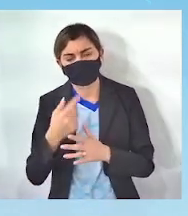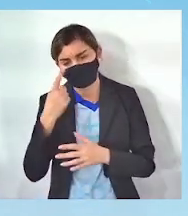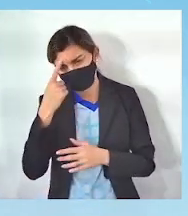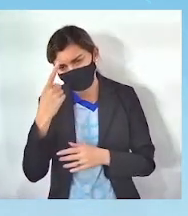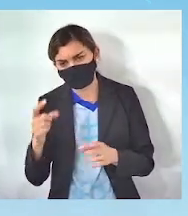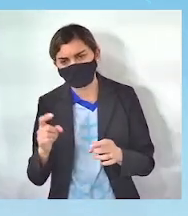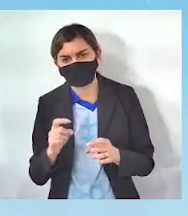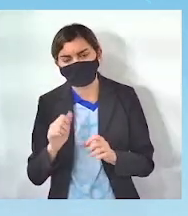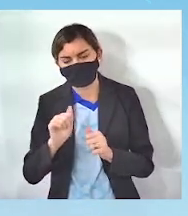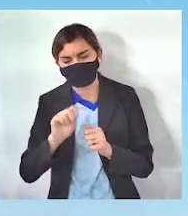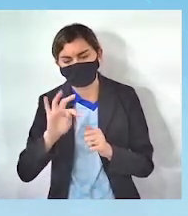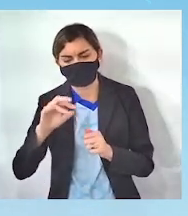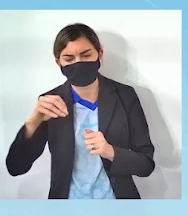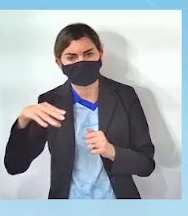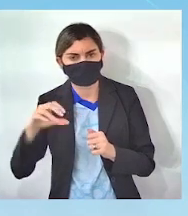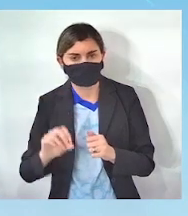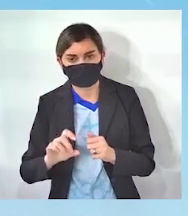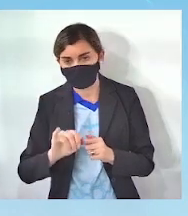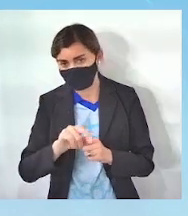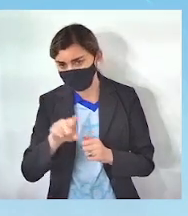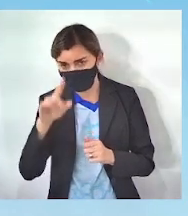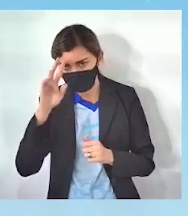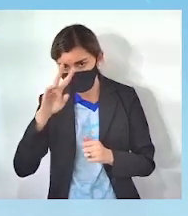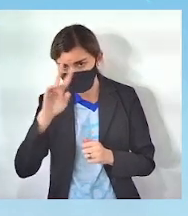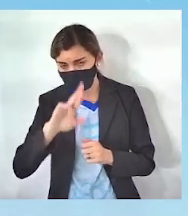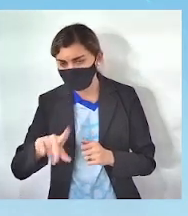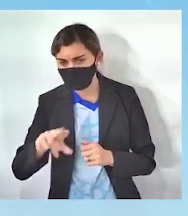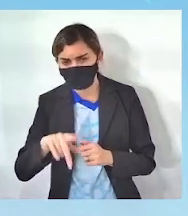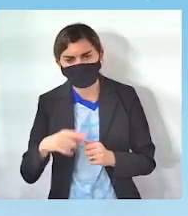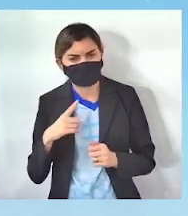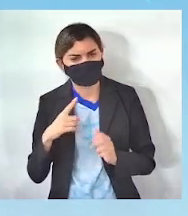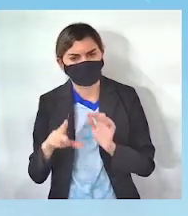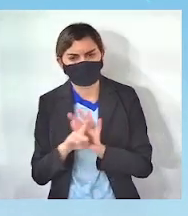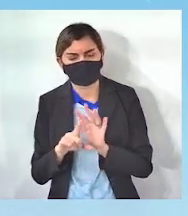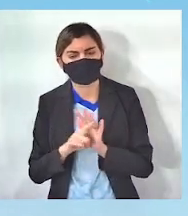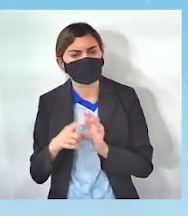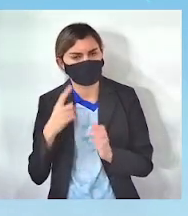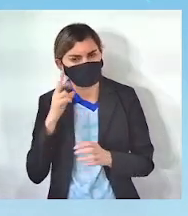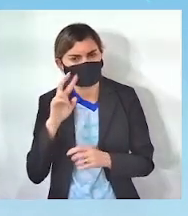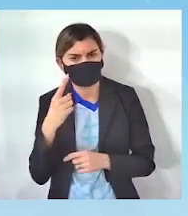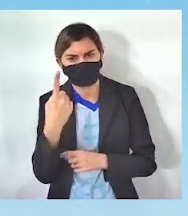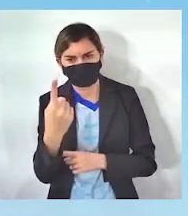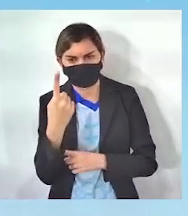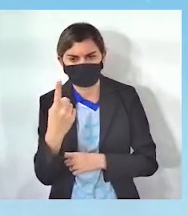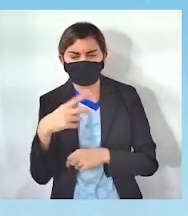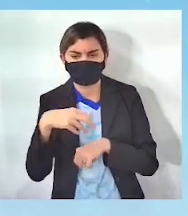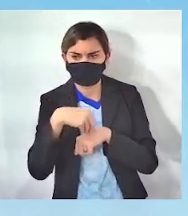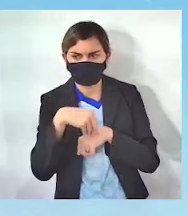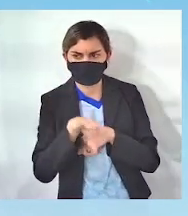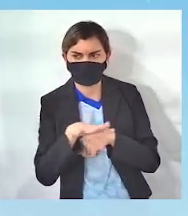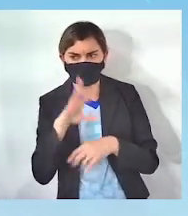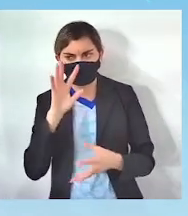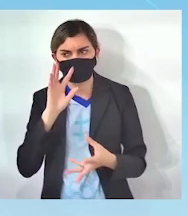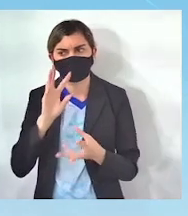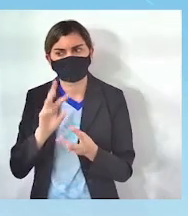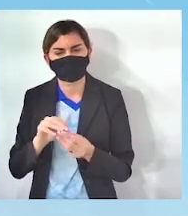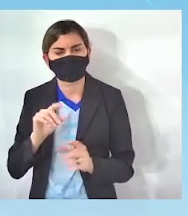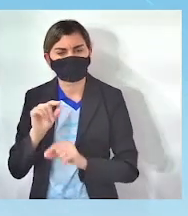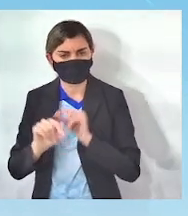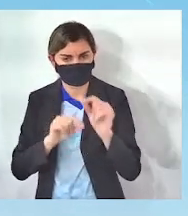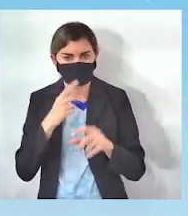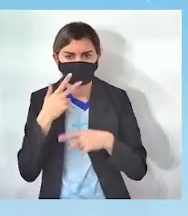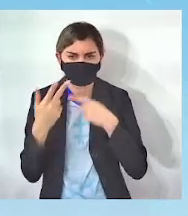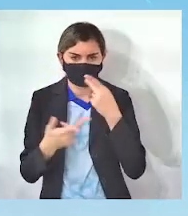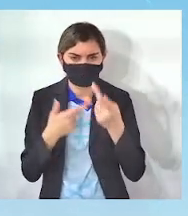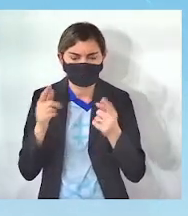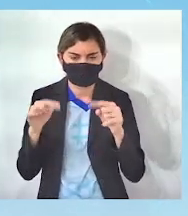que é o átomo. Se você não lembra o que são as leis ponderais, eu vou te lembrar só uma delas, tá? Só para a gente ter uma noção do que estamos falando